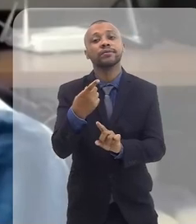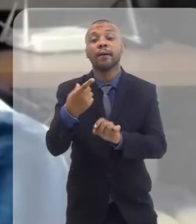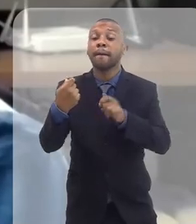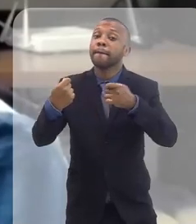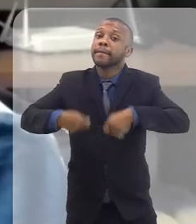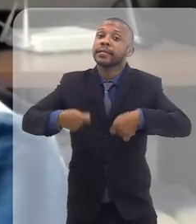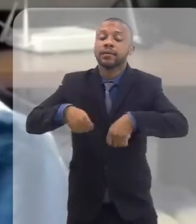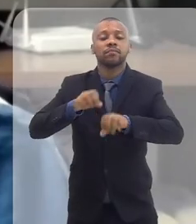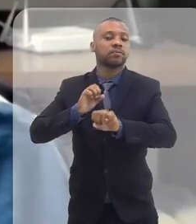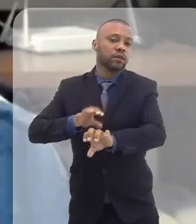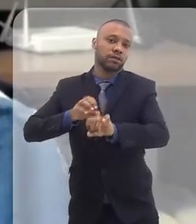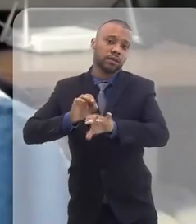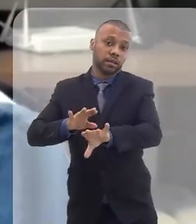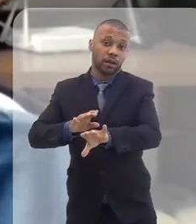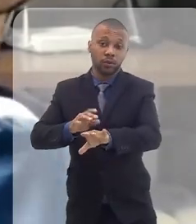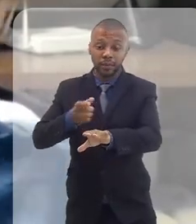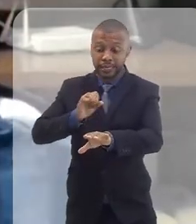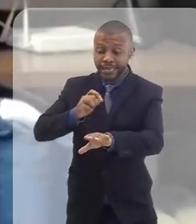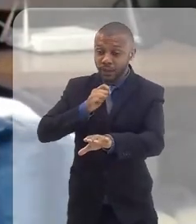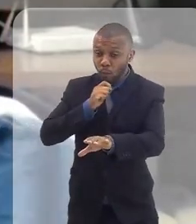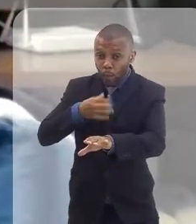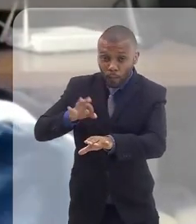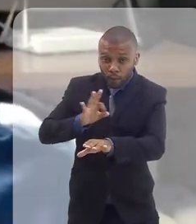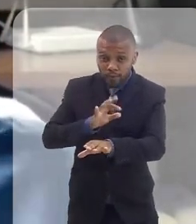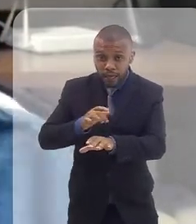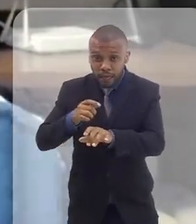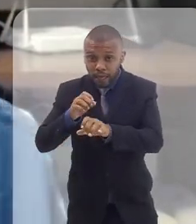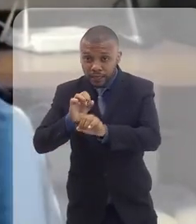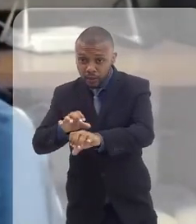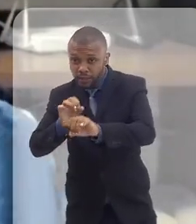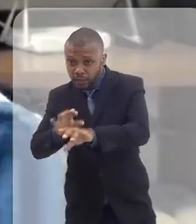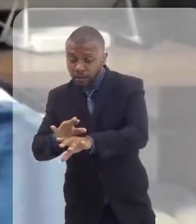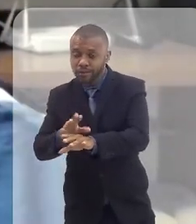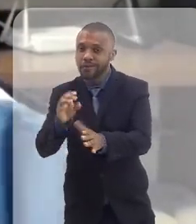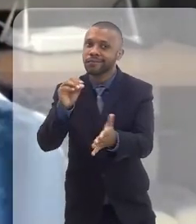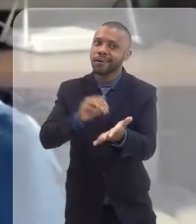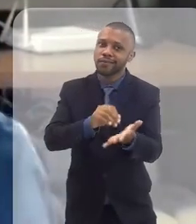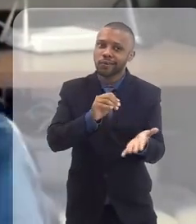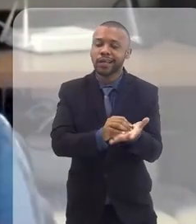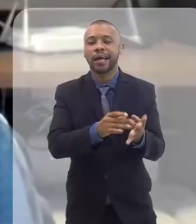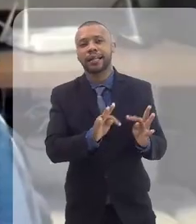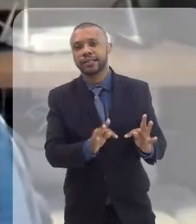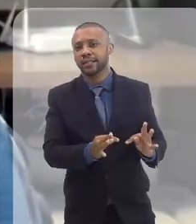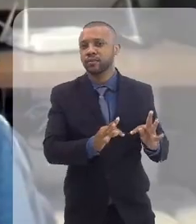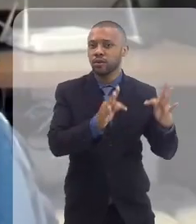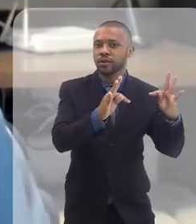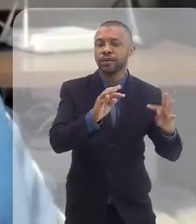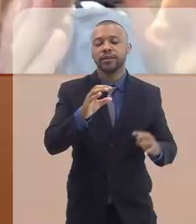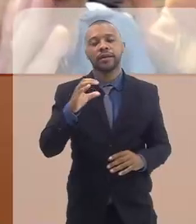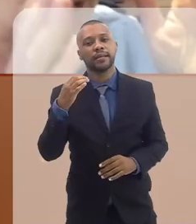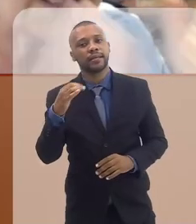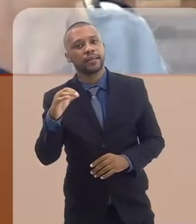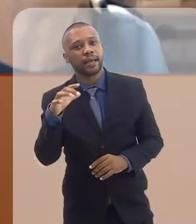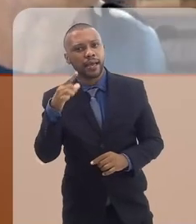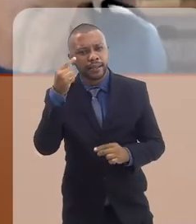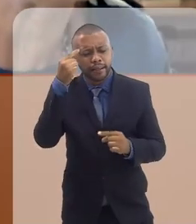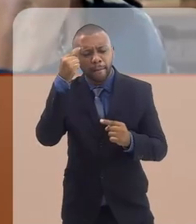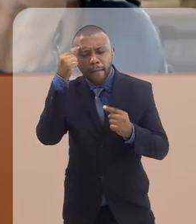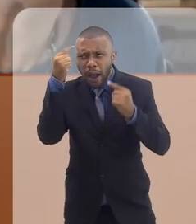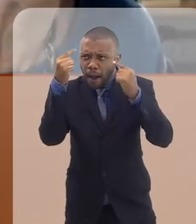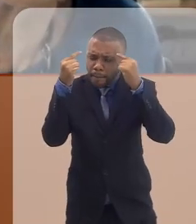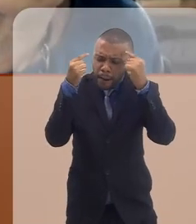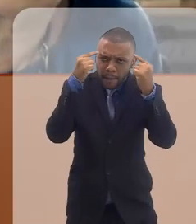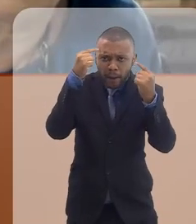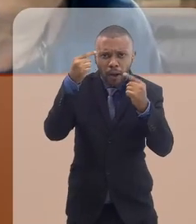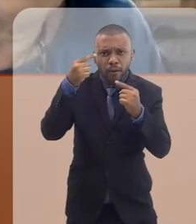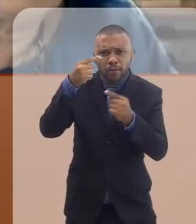da educação. Sem educação não vai ter ciência, não vai ter tecnologia, não vai ter inovação. E não é